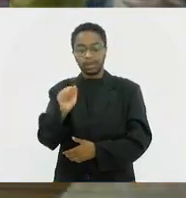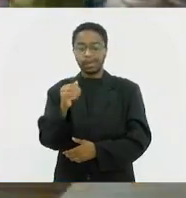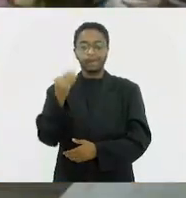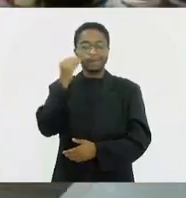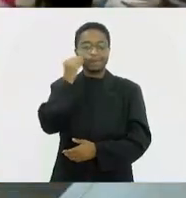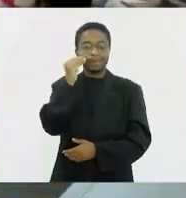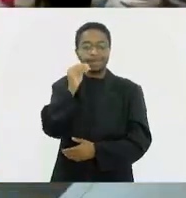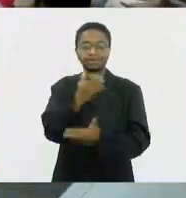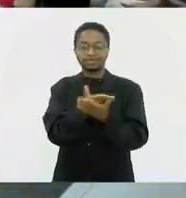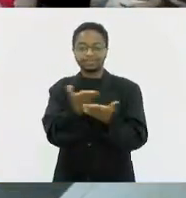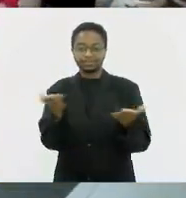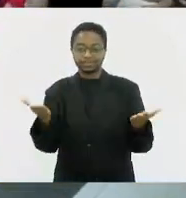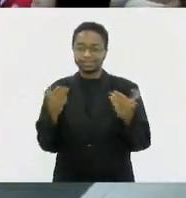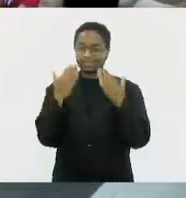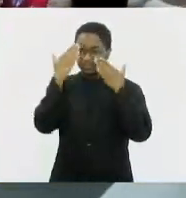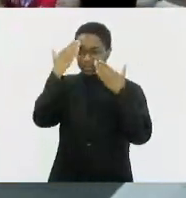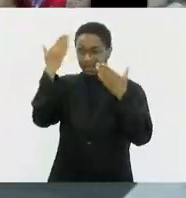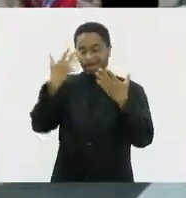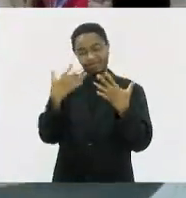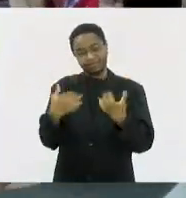vocês e vamos embora.